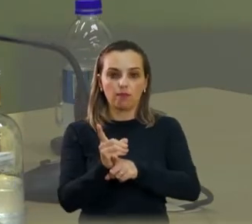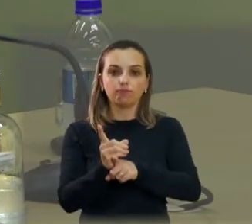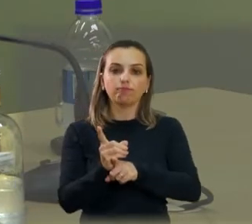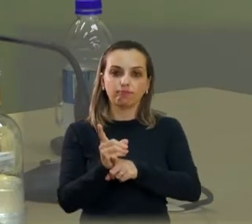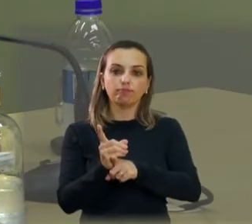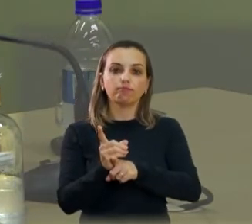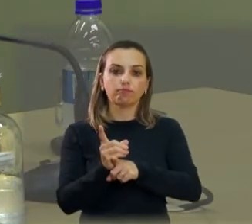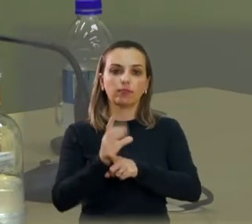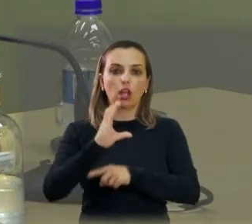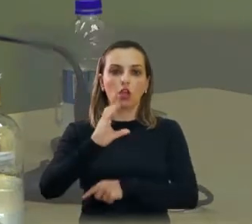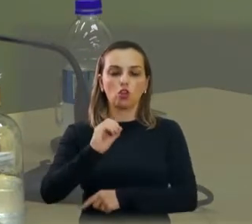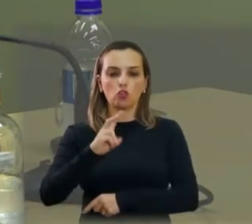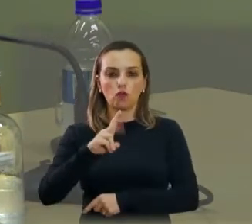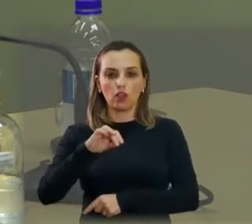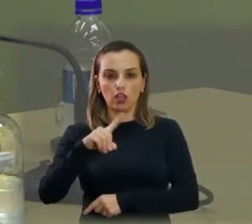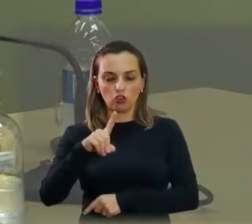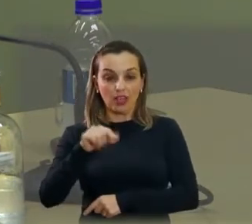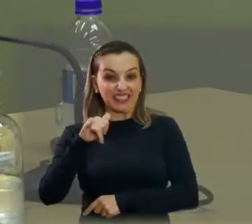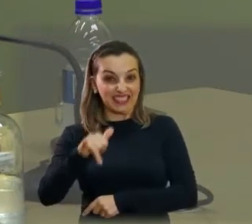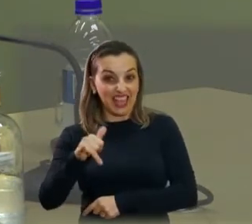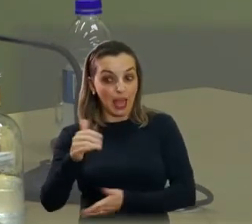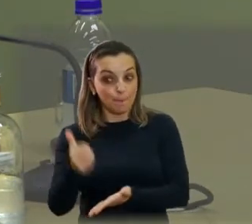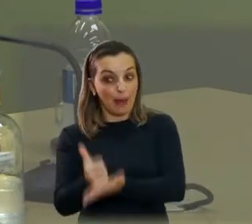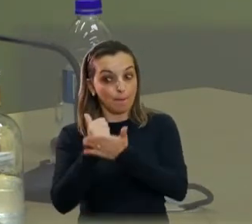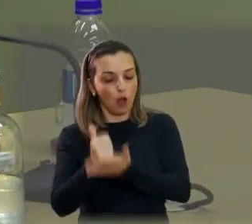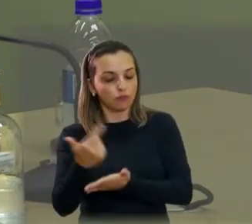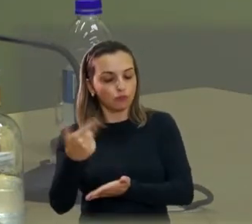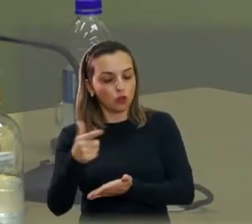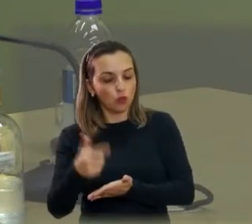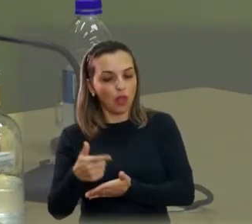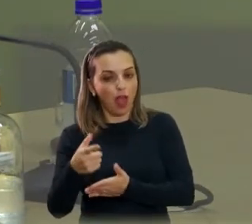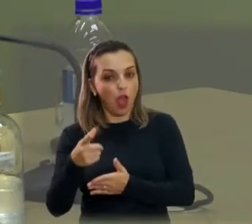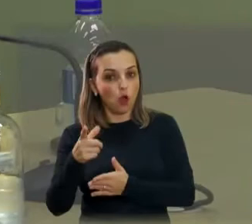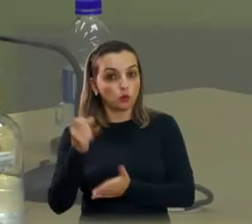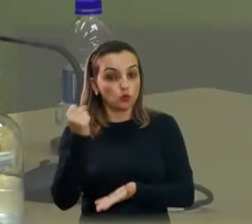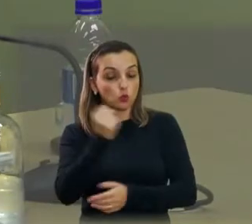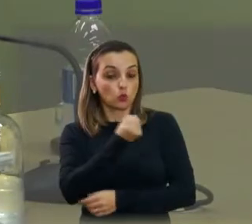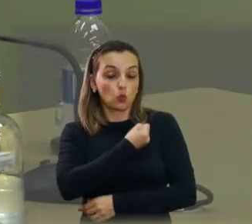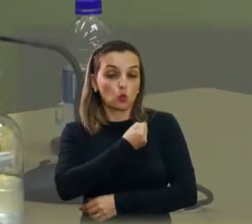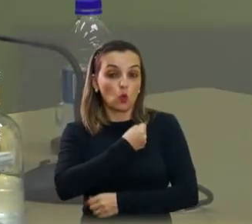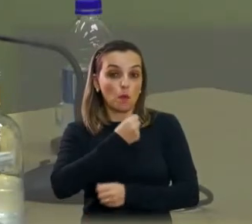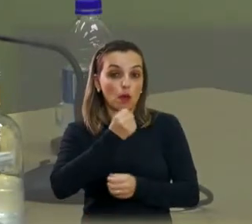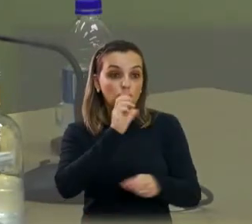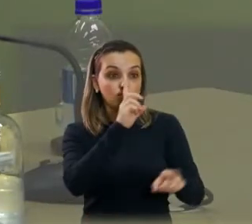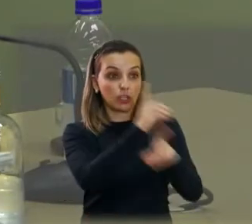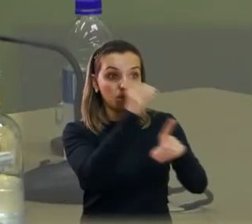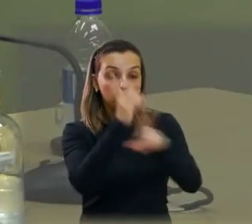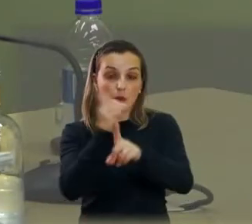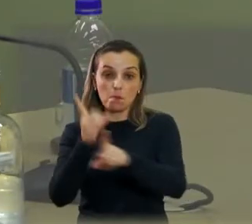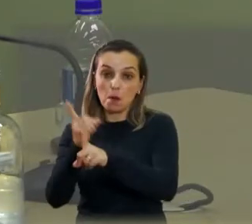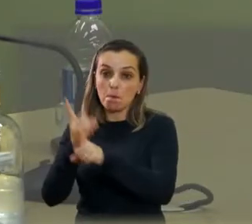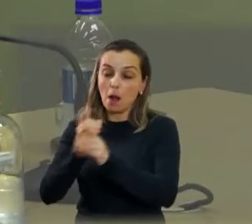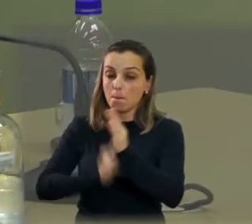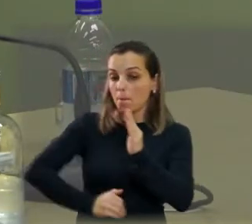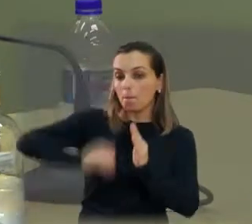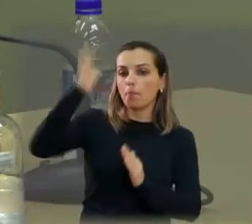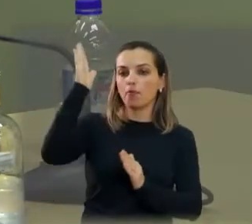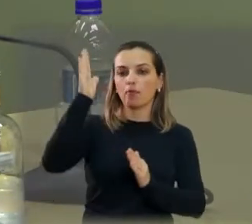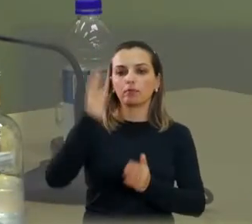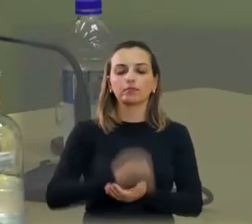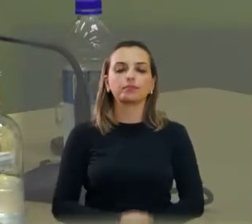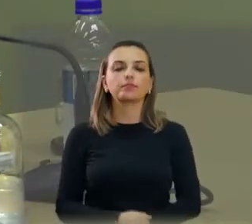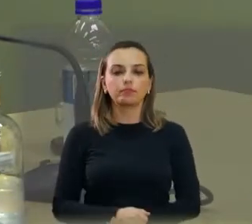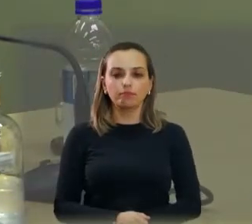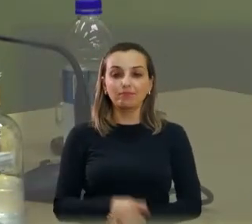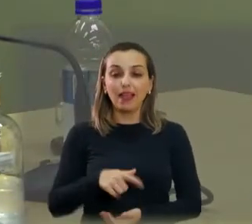tivesse tido esse apoio, com certeza o número de atendimentos ia ser muito maior. Isso já causa uma angústia